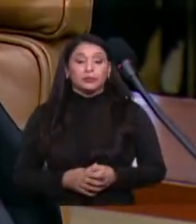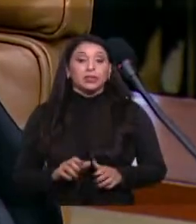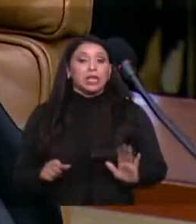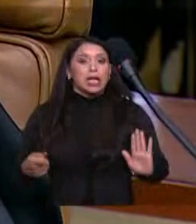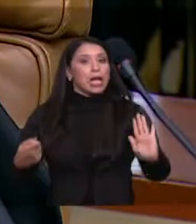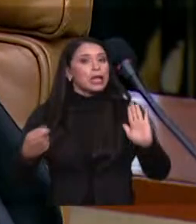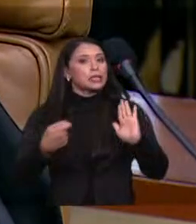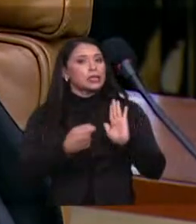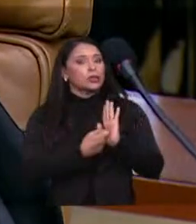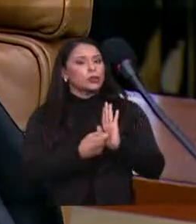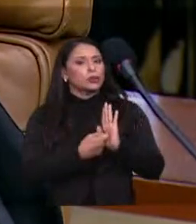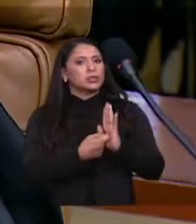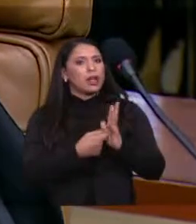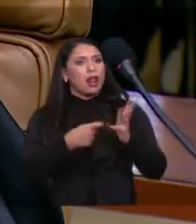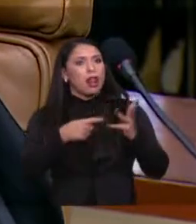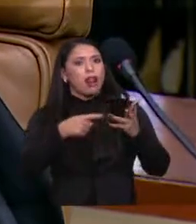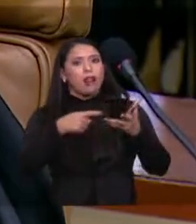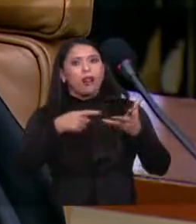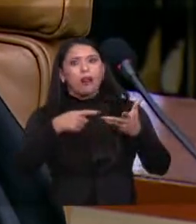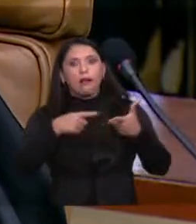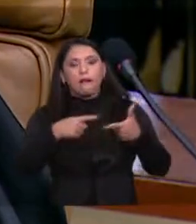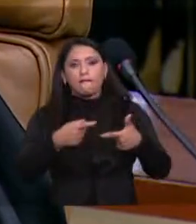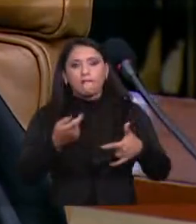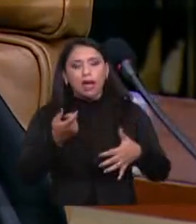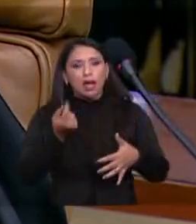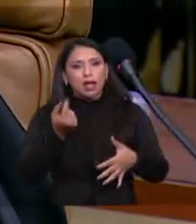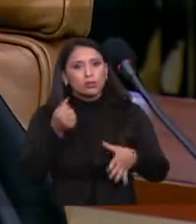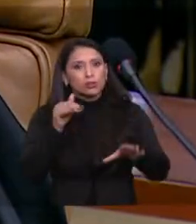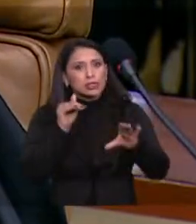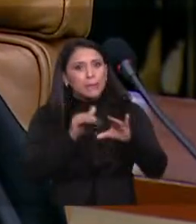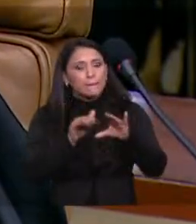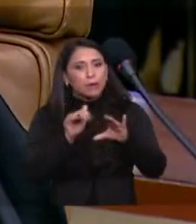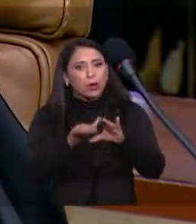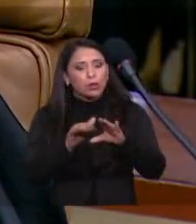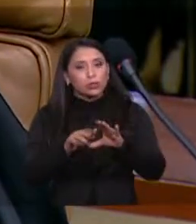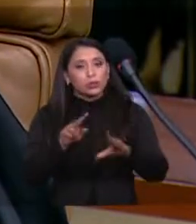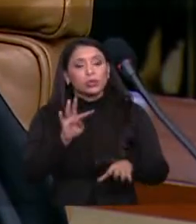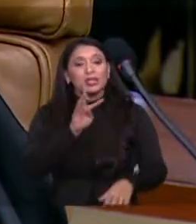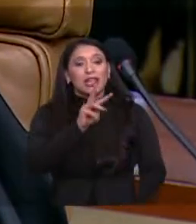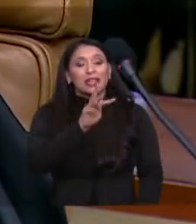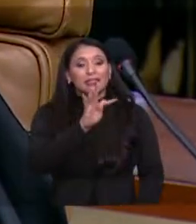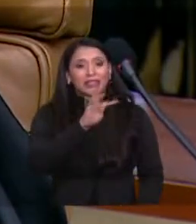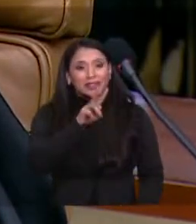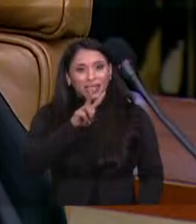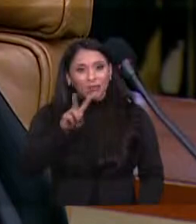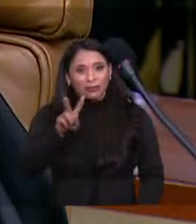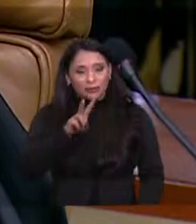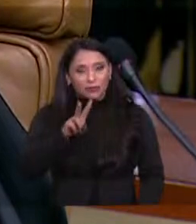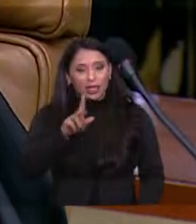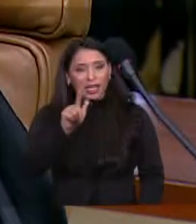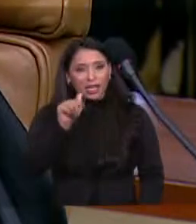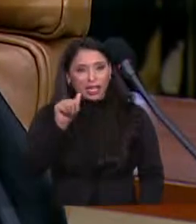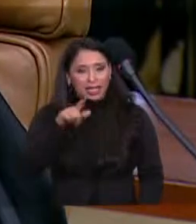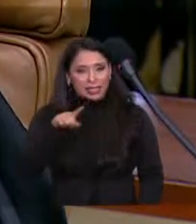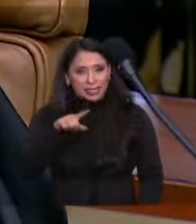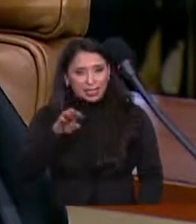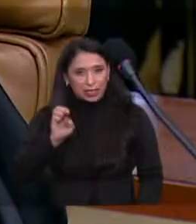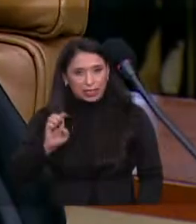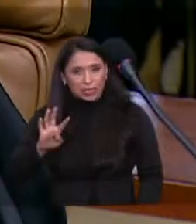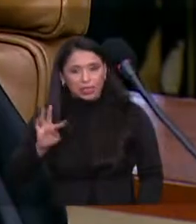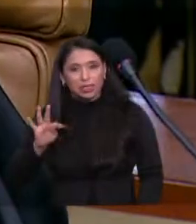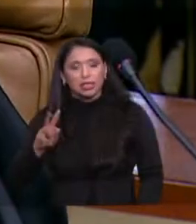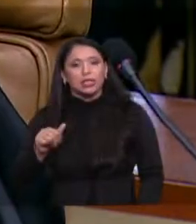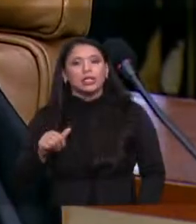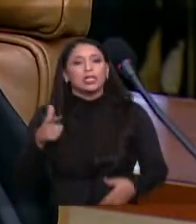a denúncia relaciona uma série de depósitos realizados em favor de TV Gazeta de Alagoas e da Gazeta de